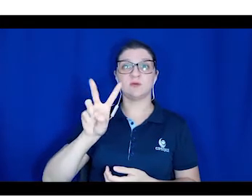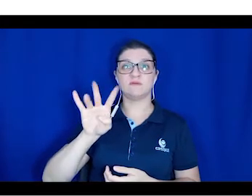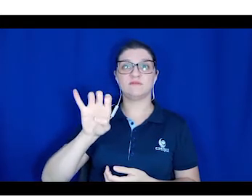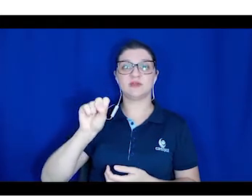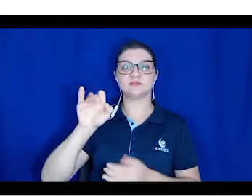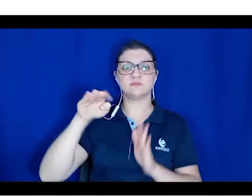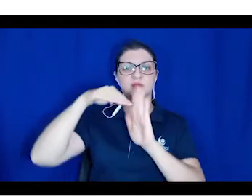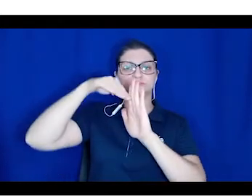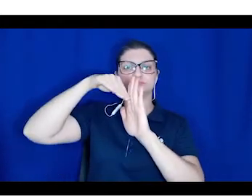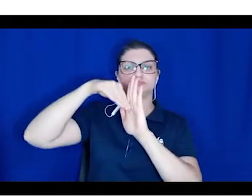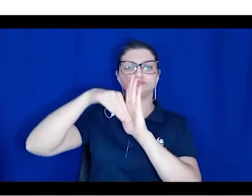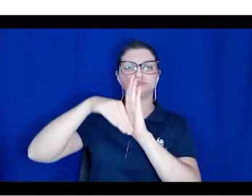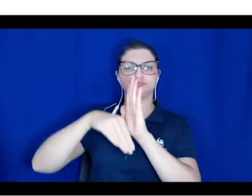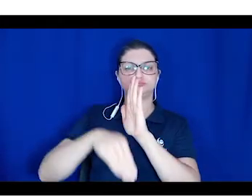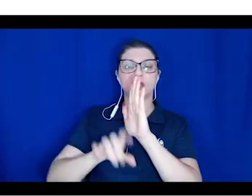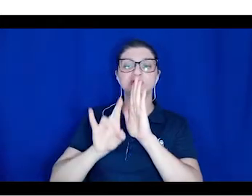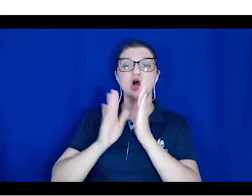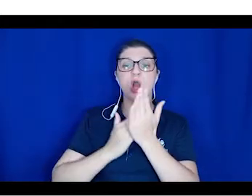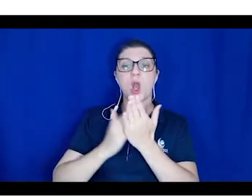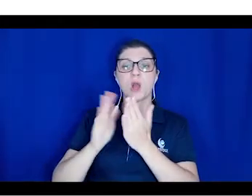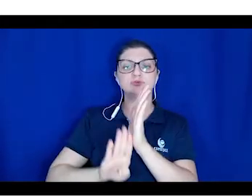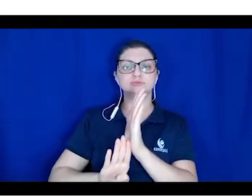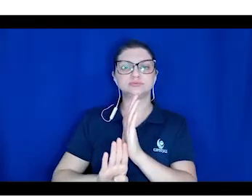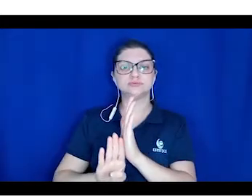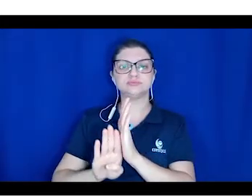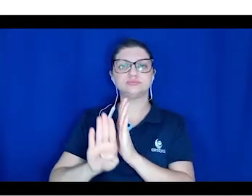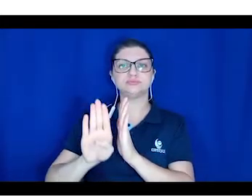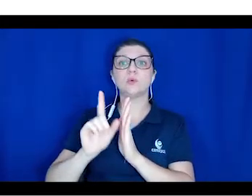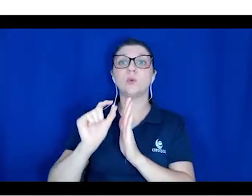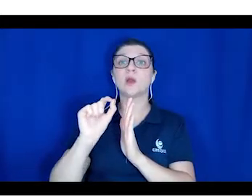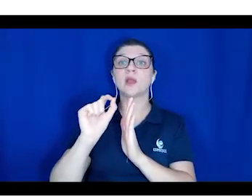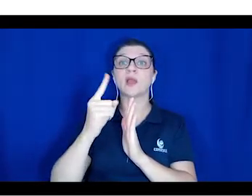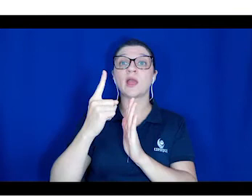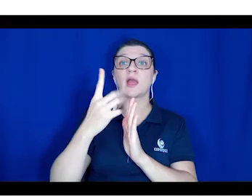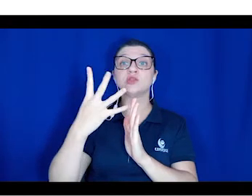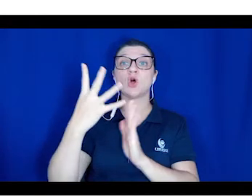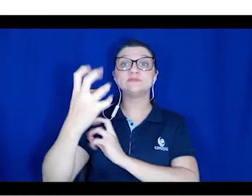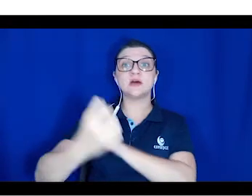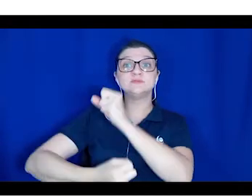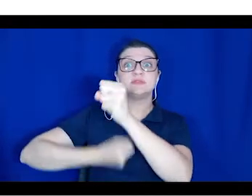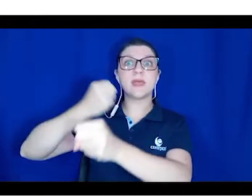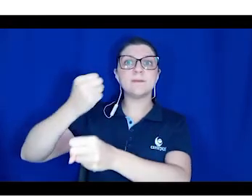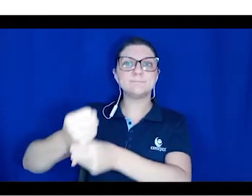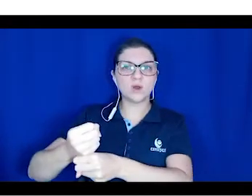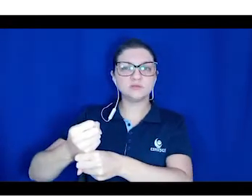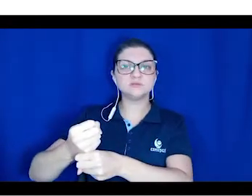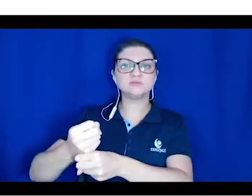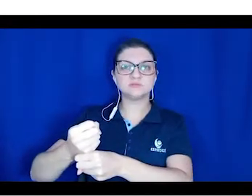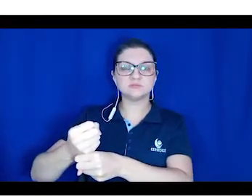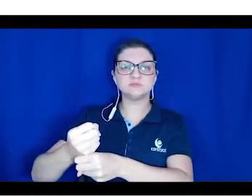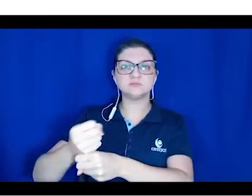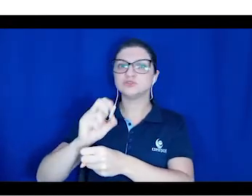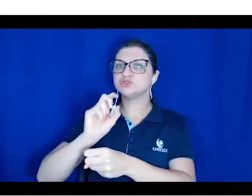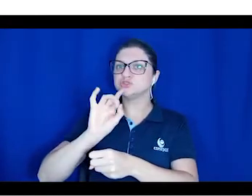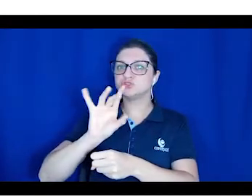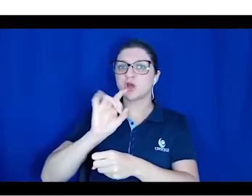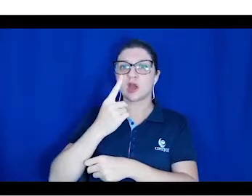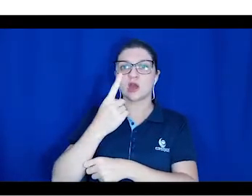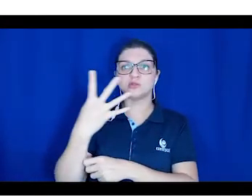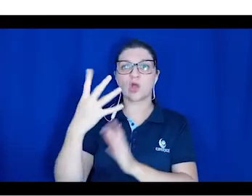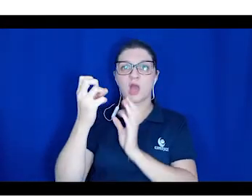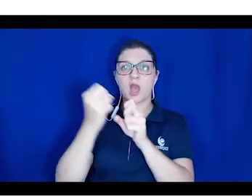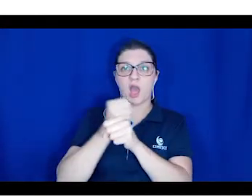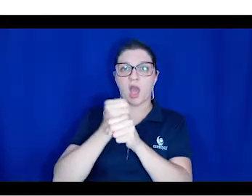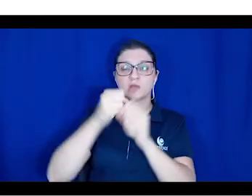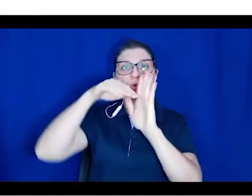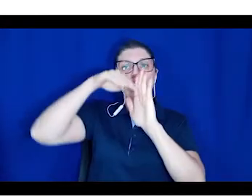mesmo patamar em junho de 85, ou seja, 14 anos depois. Percebam, né? 14 anos de queda. Mesmo com empresas boas,